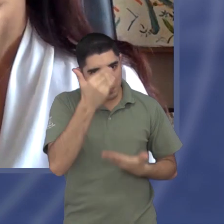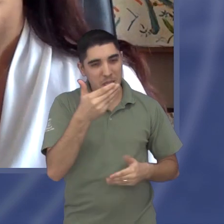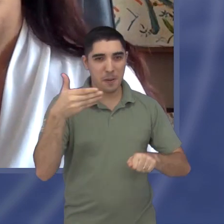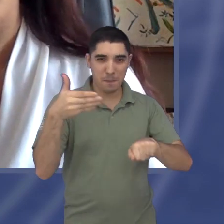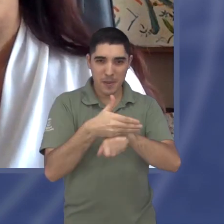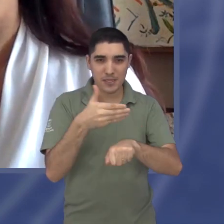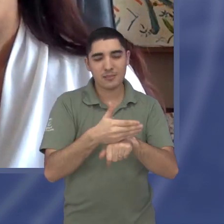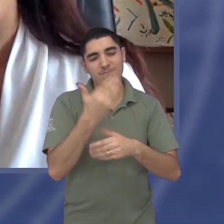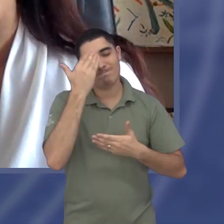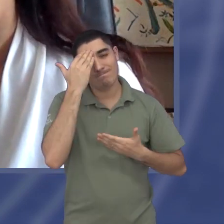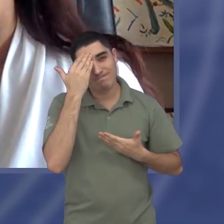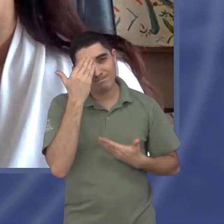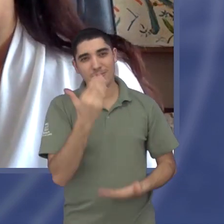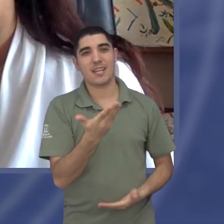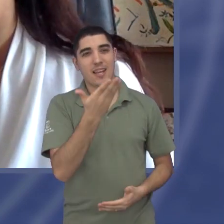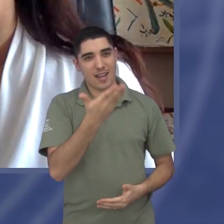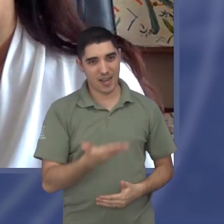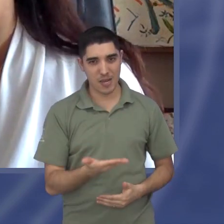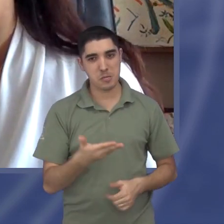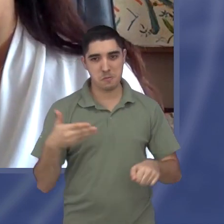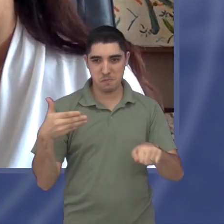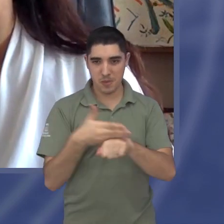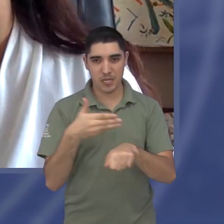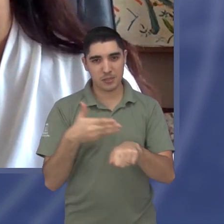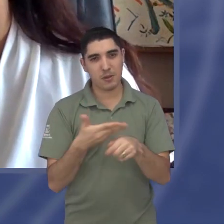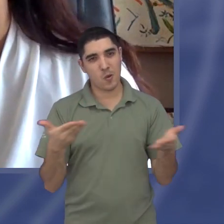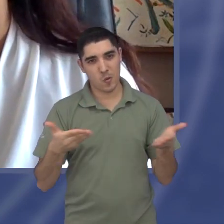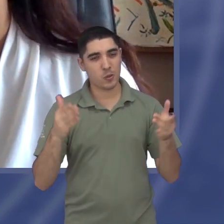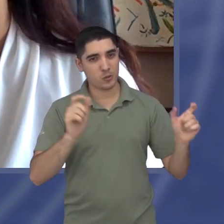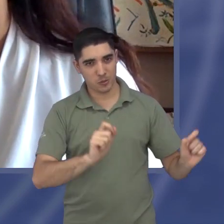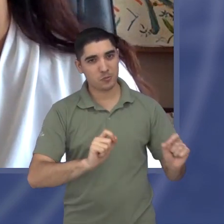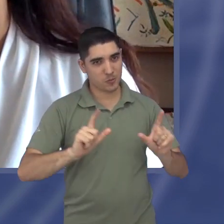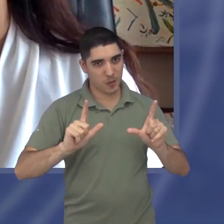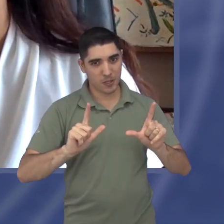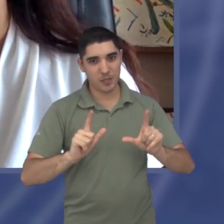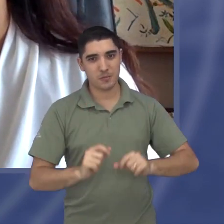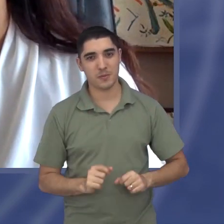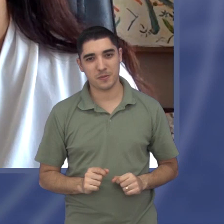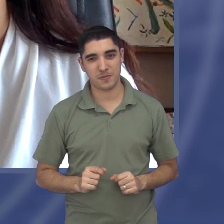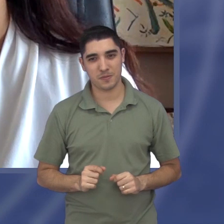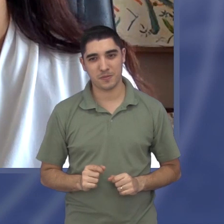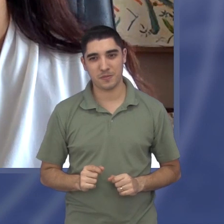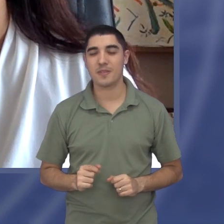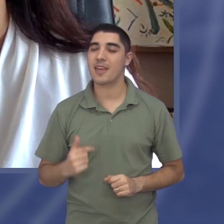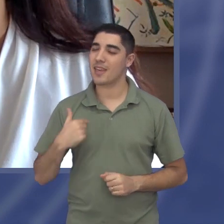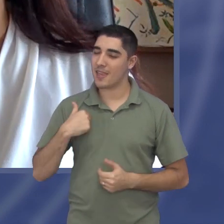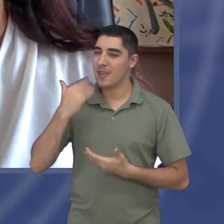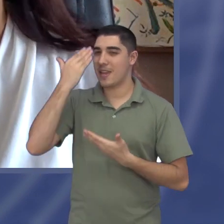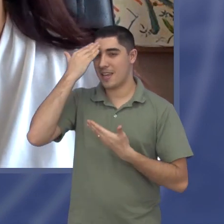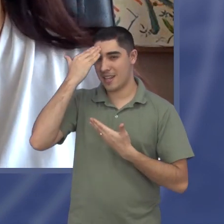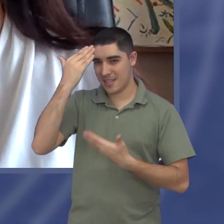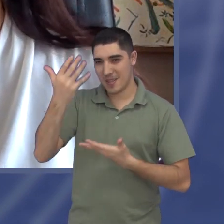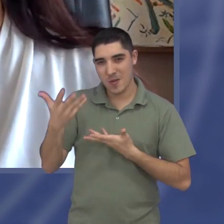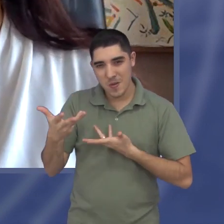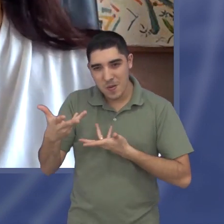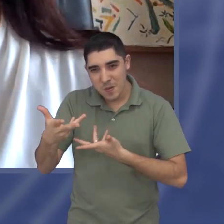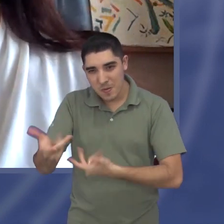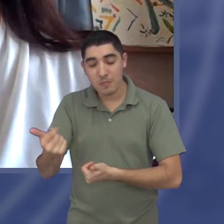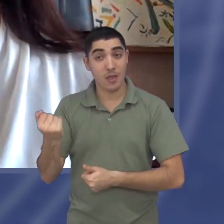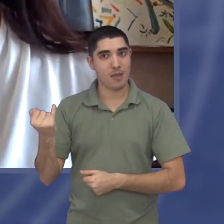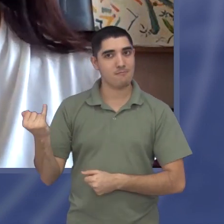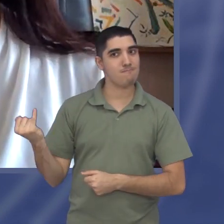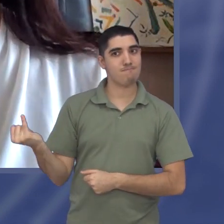da professora com a gente. Muito obrigada, professora, pela sua participação aqui com a gente, viu? Eu que